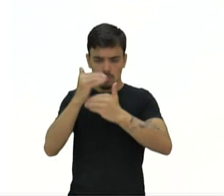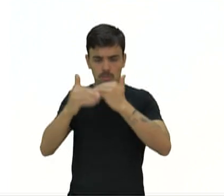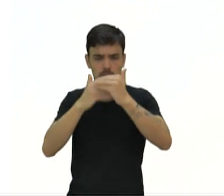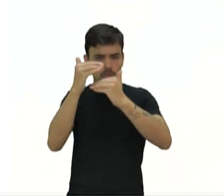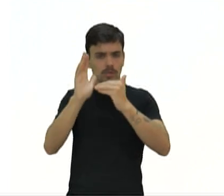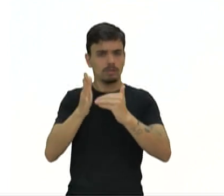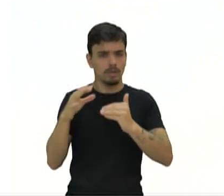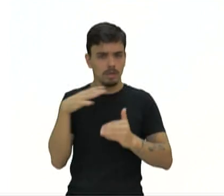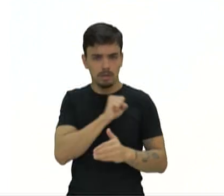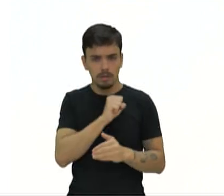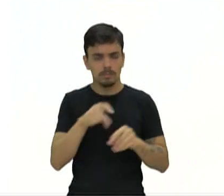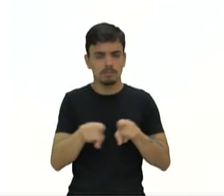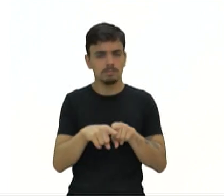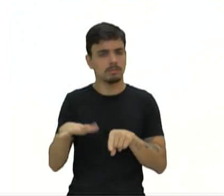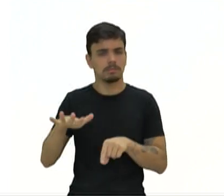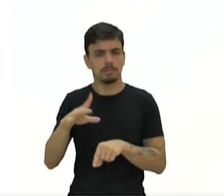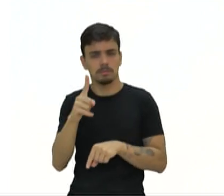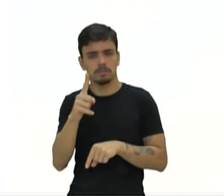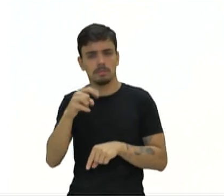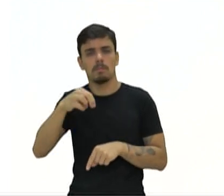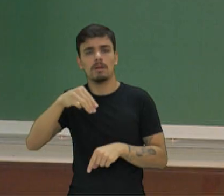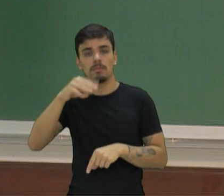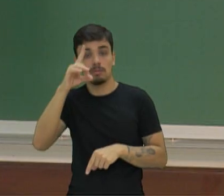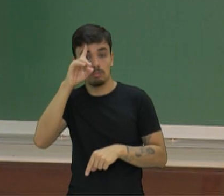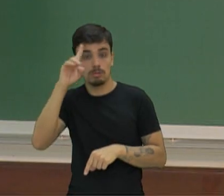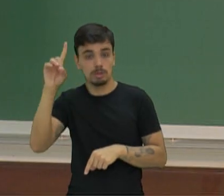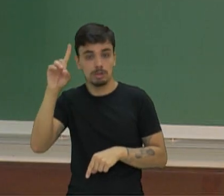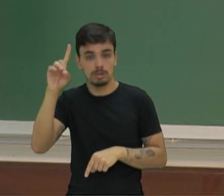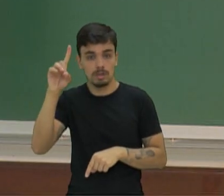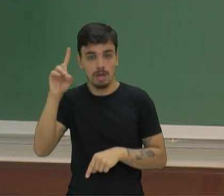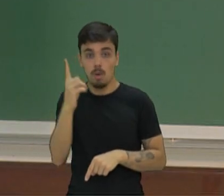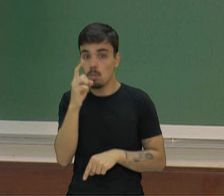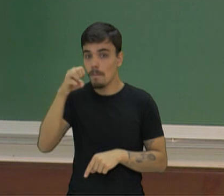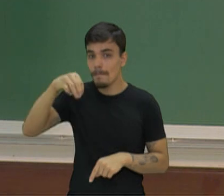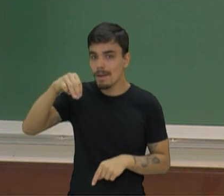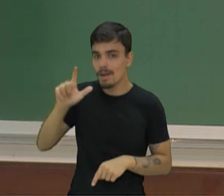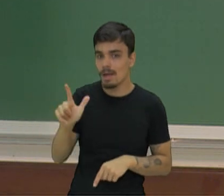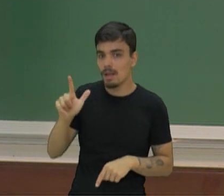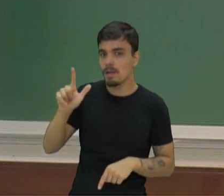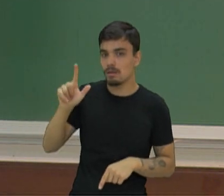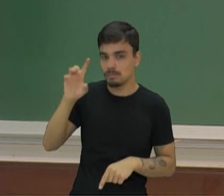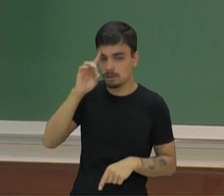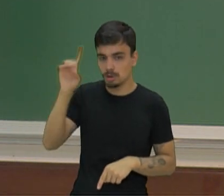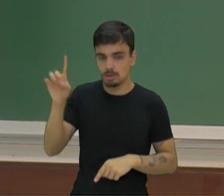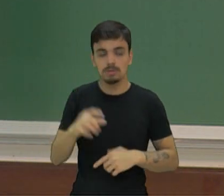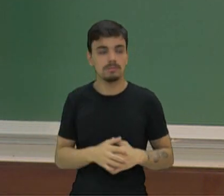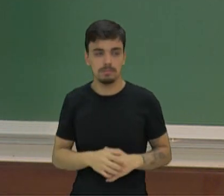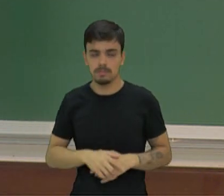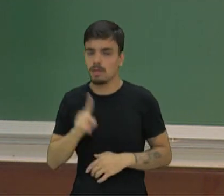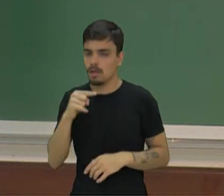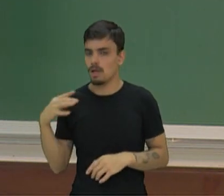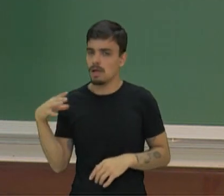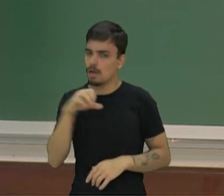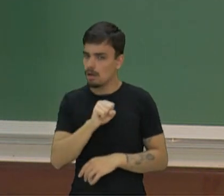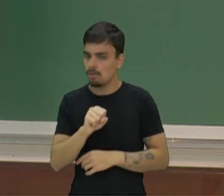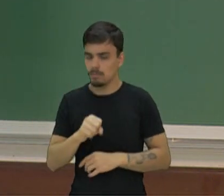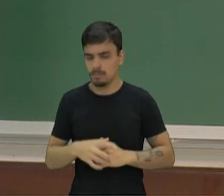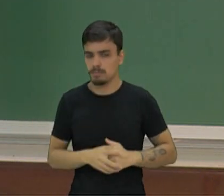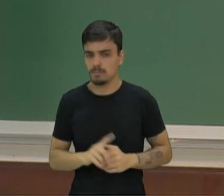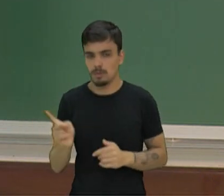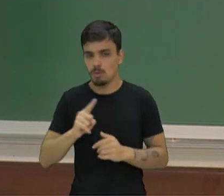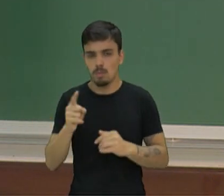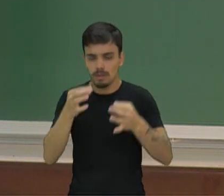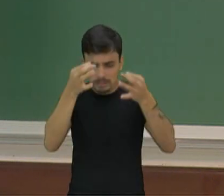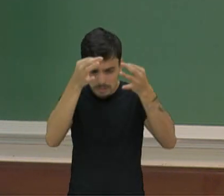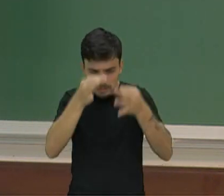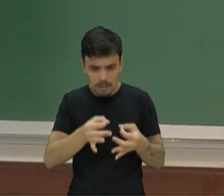fase, né, ela cresce mais ou menos 1 milímetro por dia, tá? Já é considerado um crescimento rápido. O crescimento ele não é uniforme,